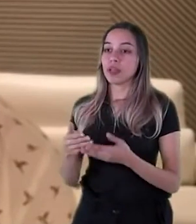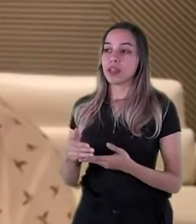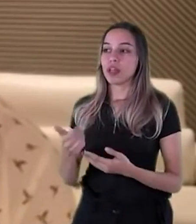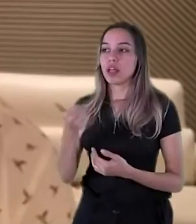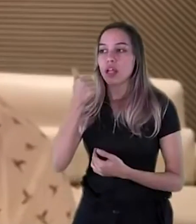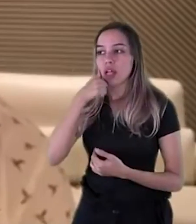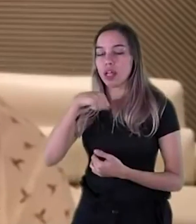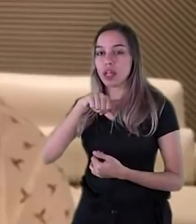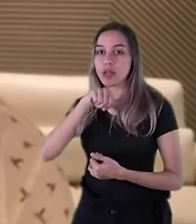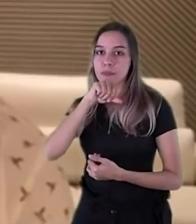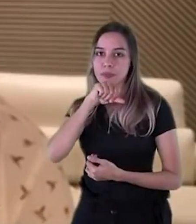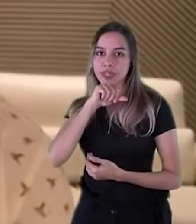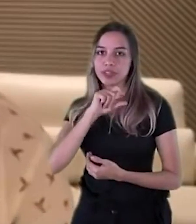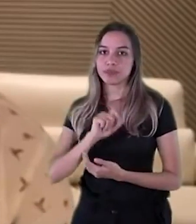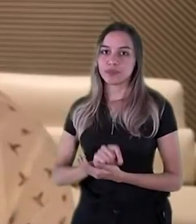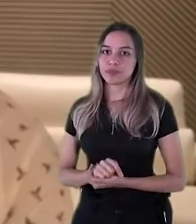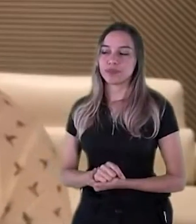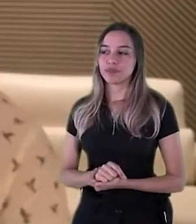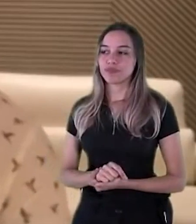é